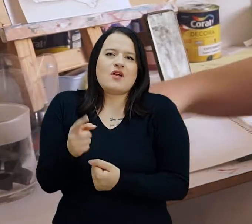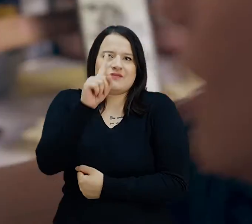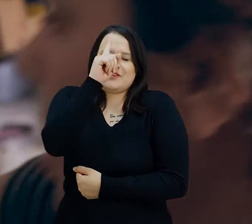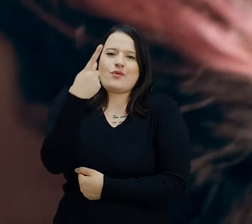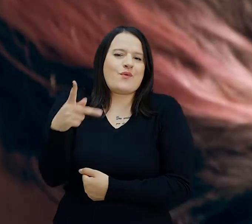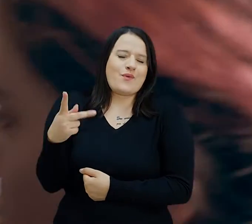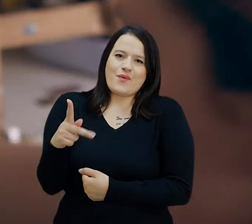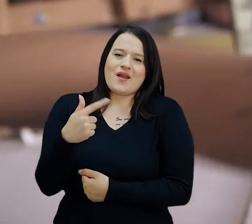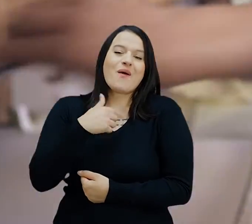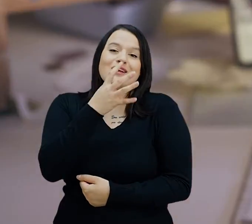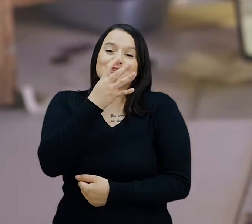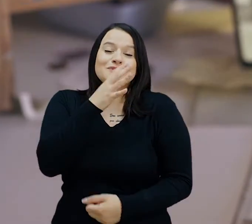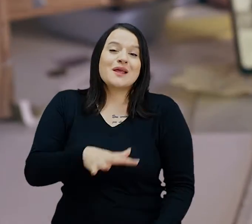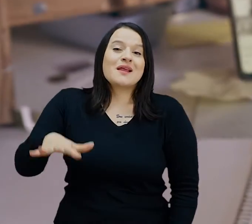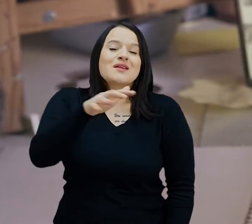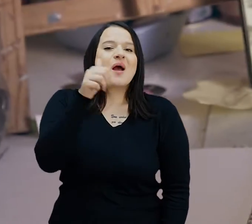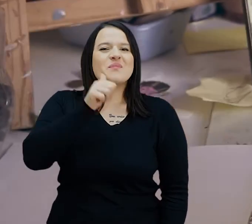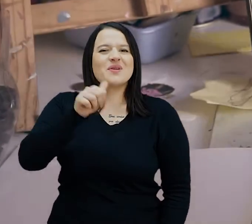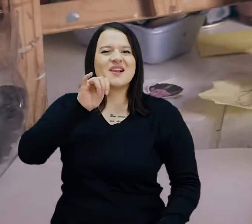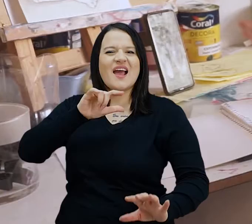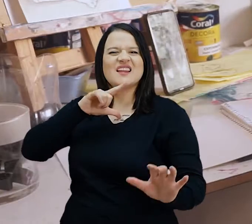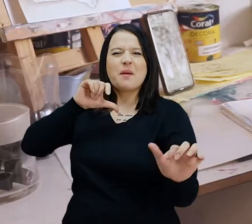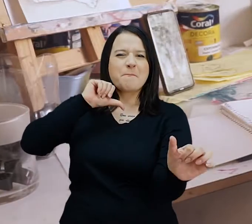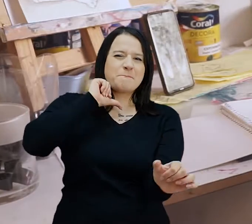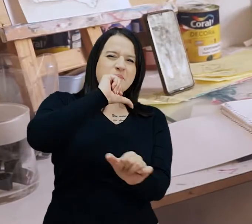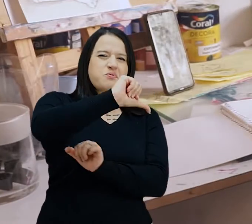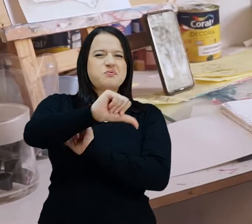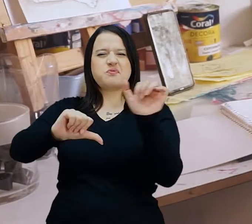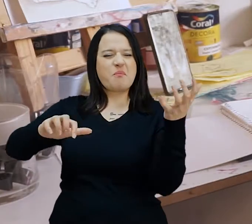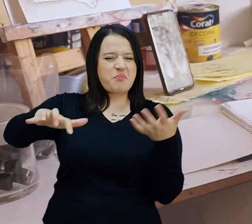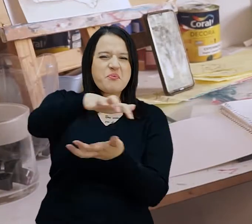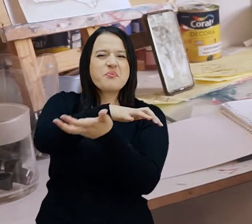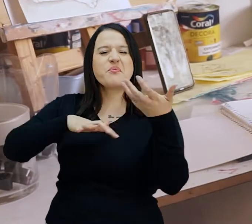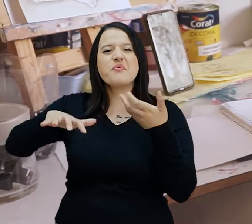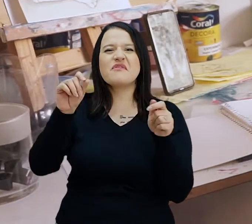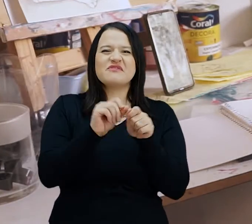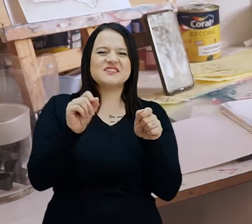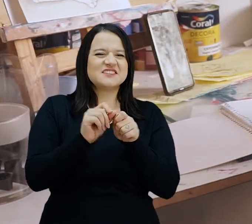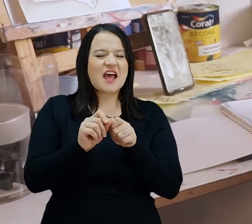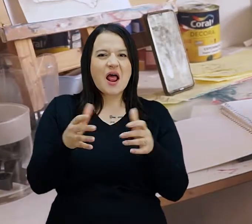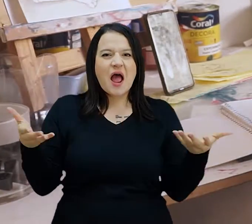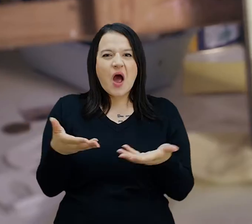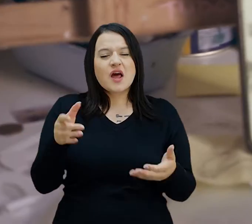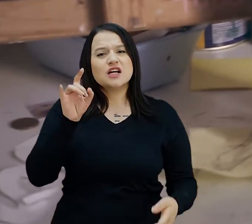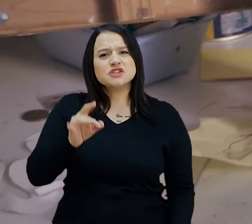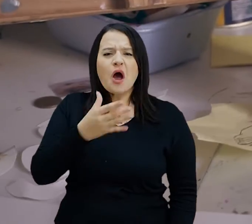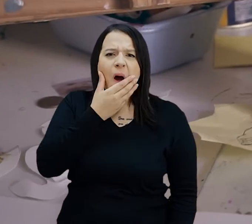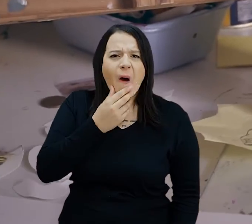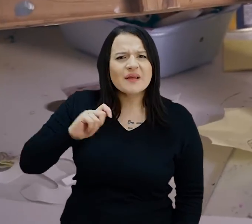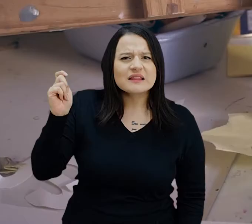ela maravilhosa. Eu admiro as mulheres que revolucionaram, assim, que fizeram